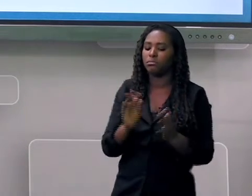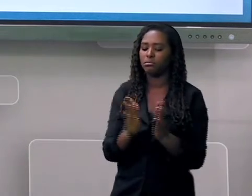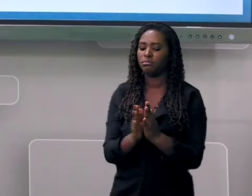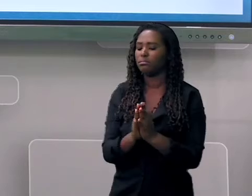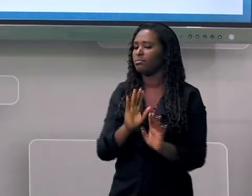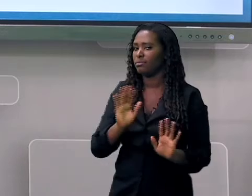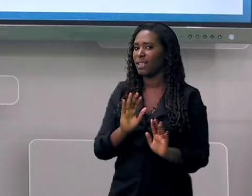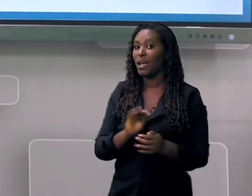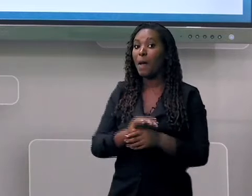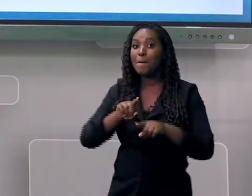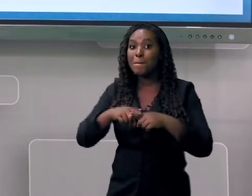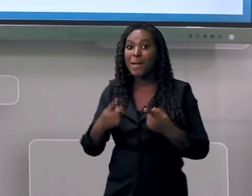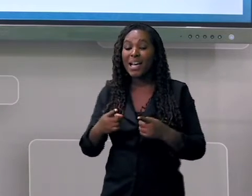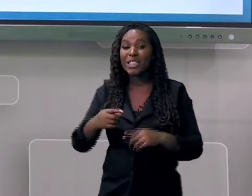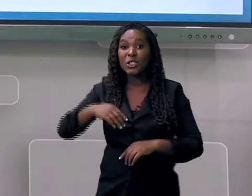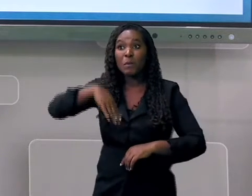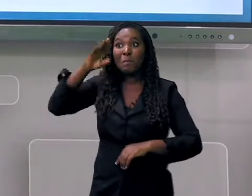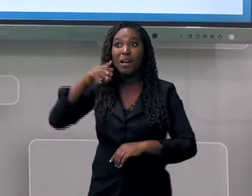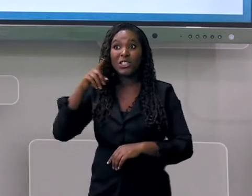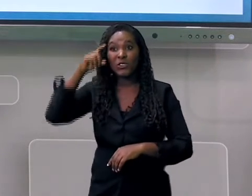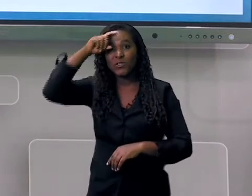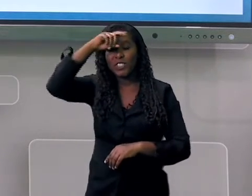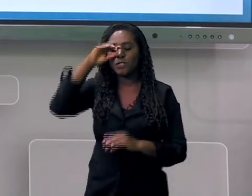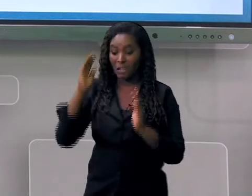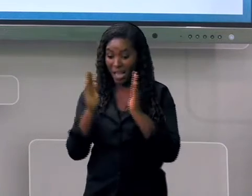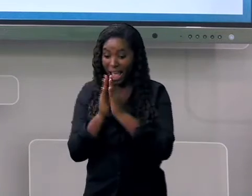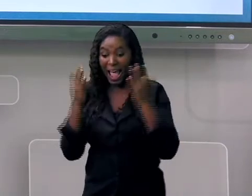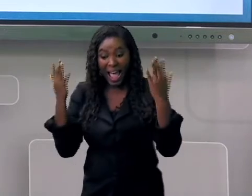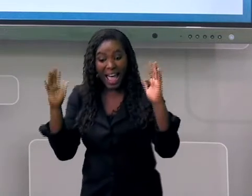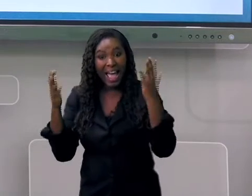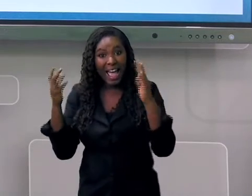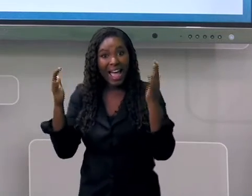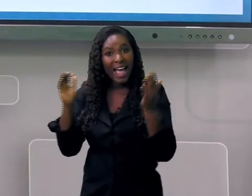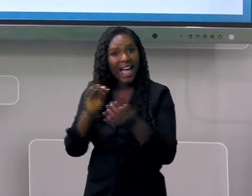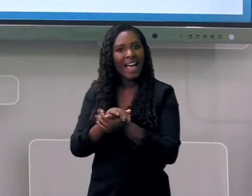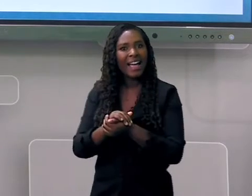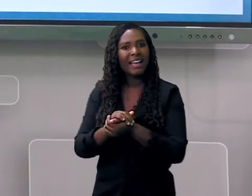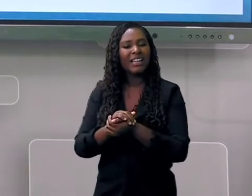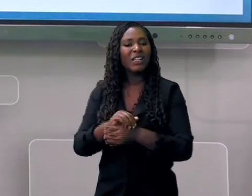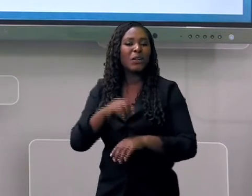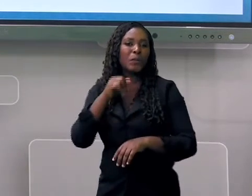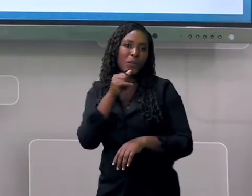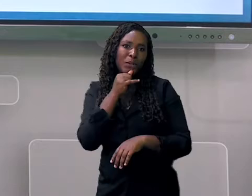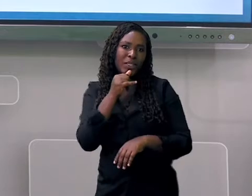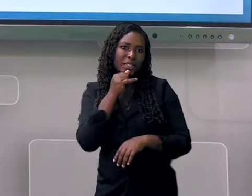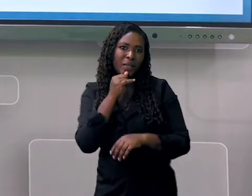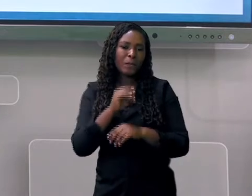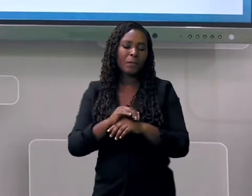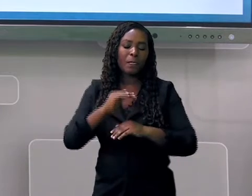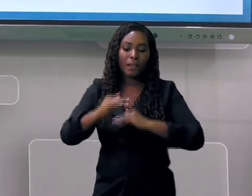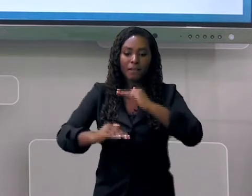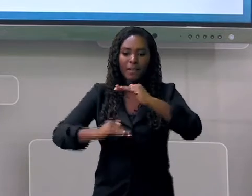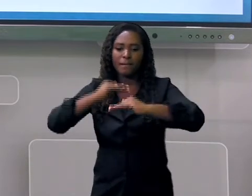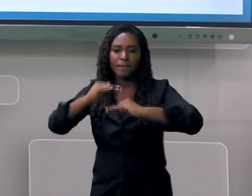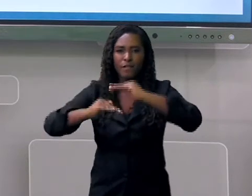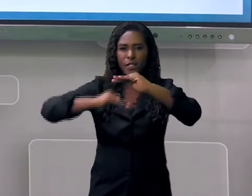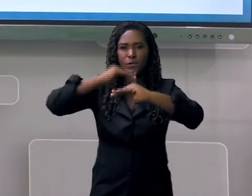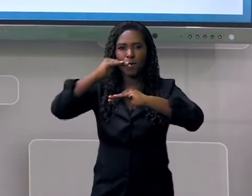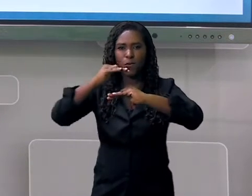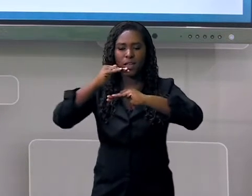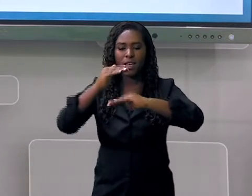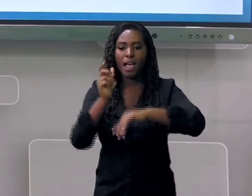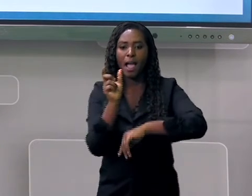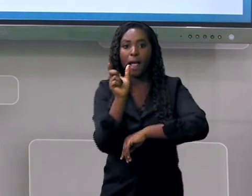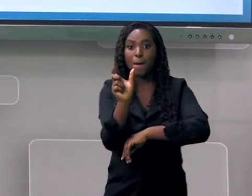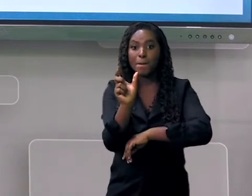E finalmente, quando ela estiver repetindo sons, recompense apenas quando ela repetir palavras. Toda vez que ela